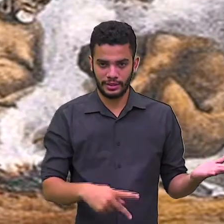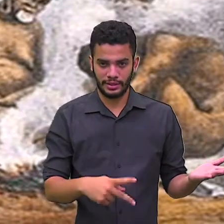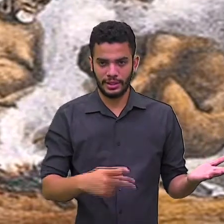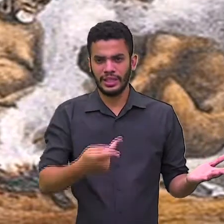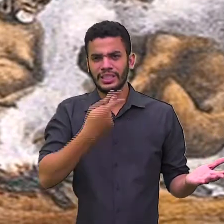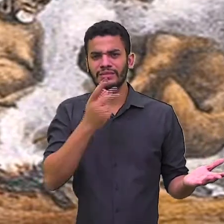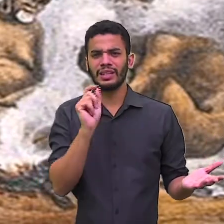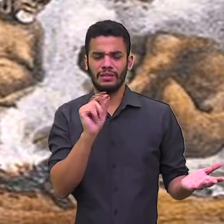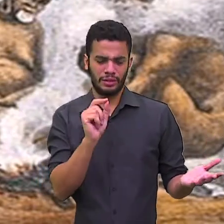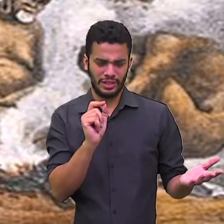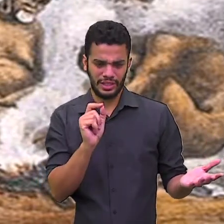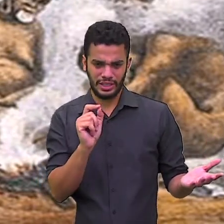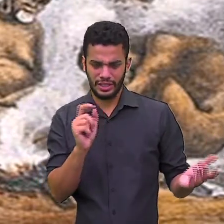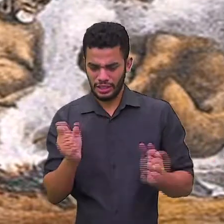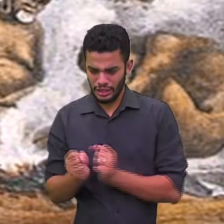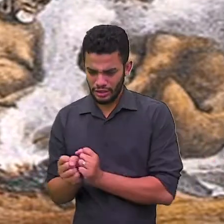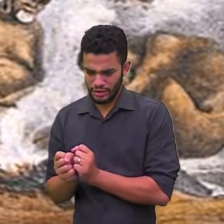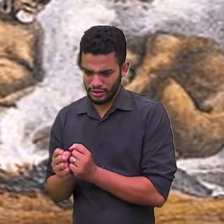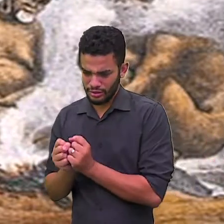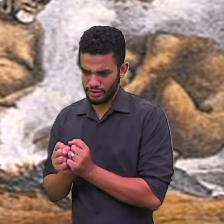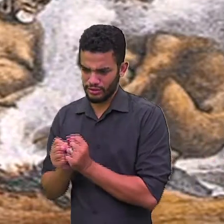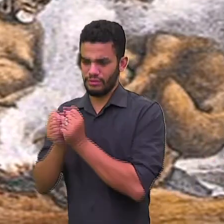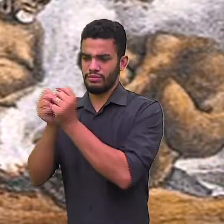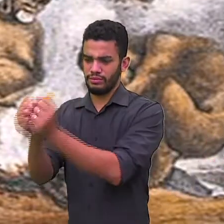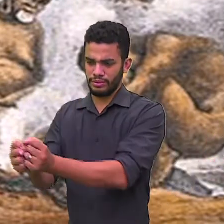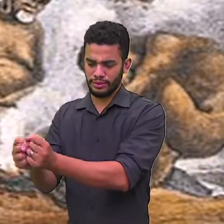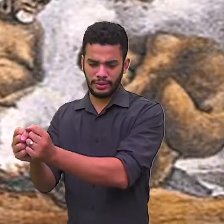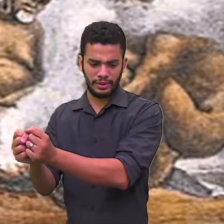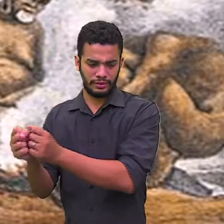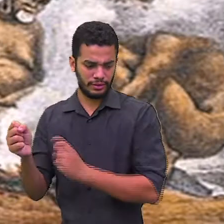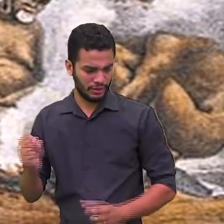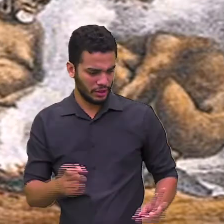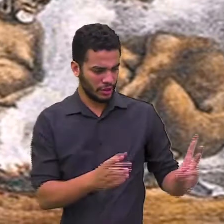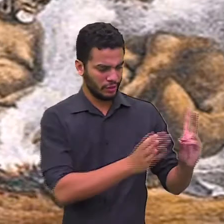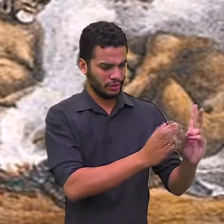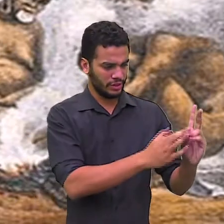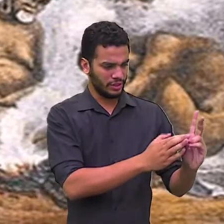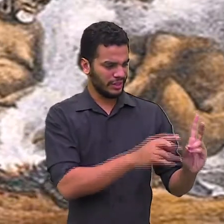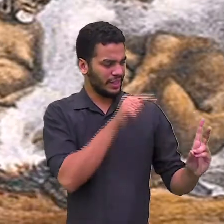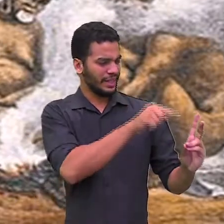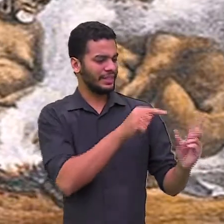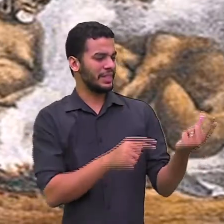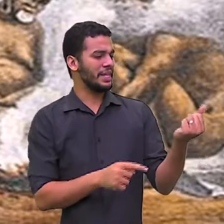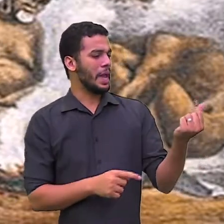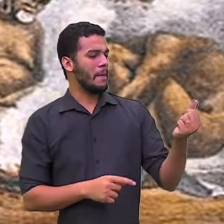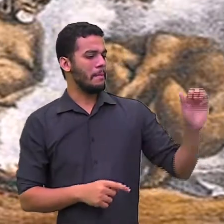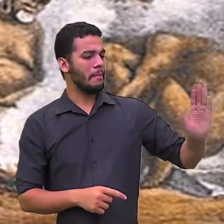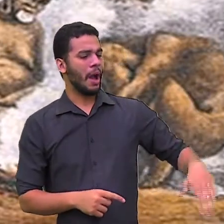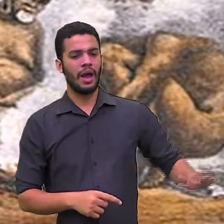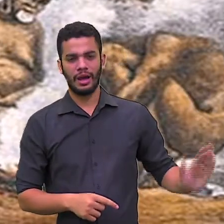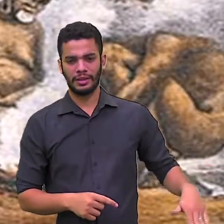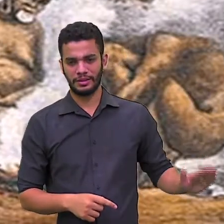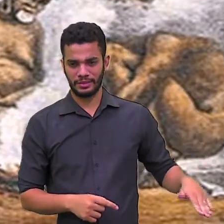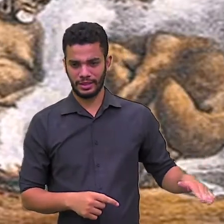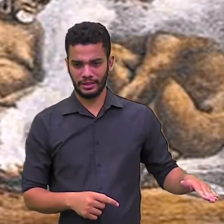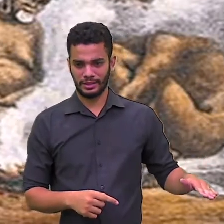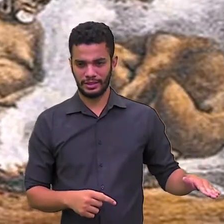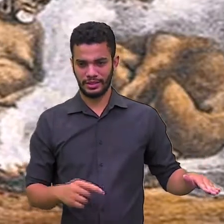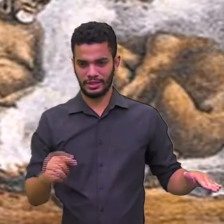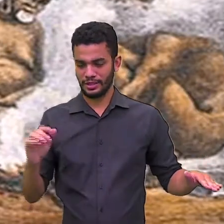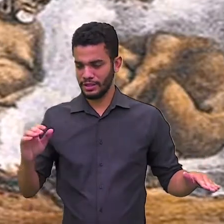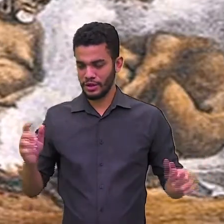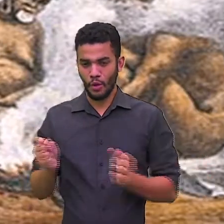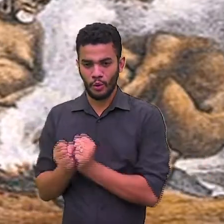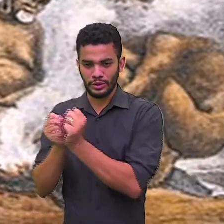toda uma logística, tinha o transporte, e aí era uma mercadoria mesmo, de fato, que você tinha